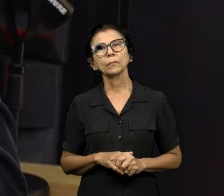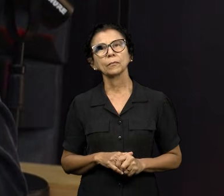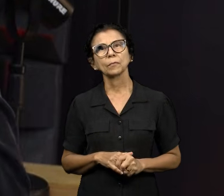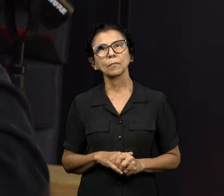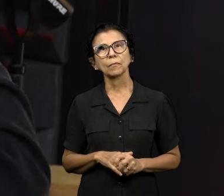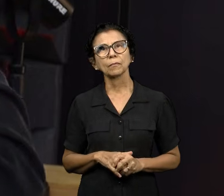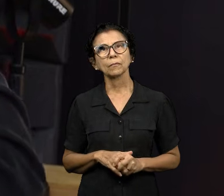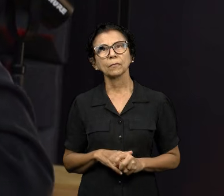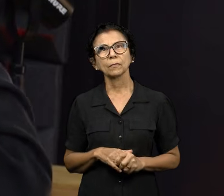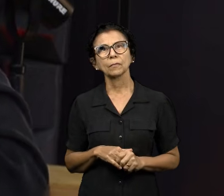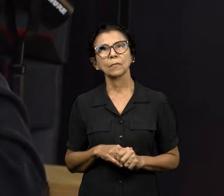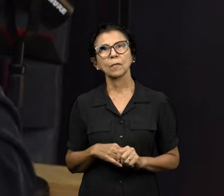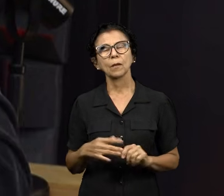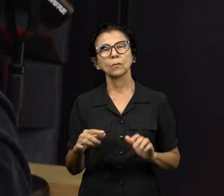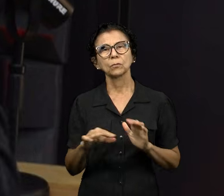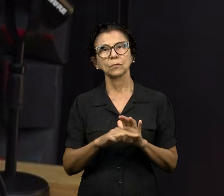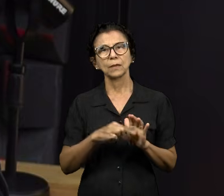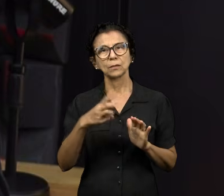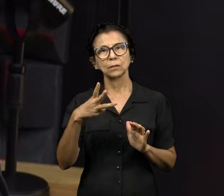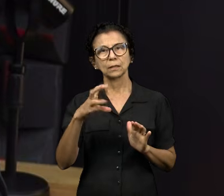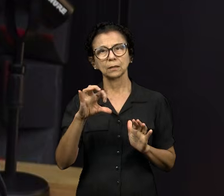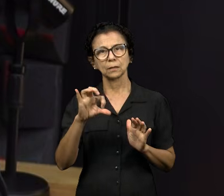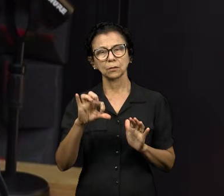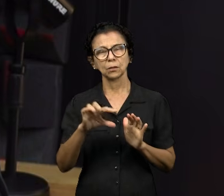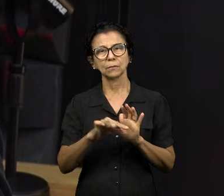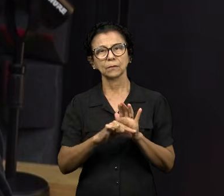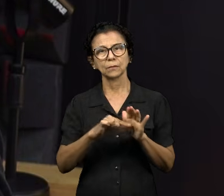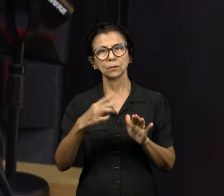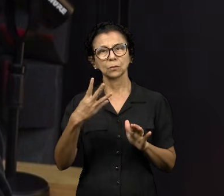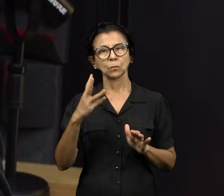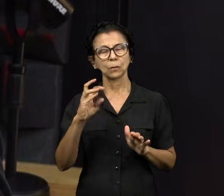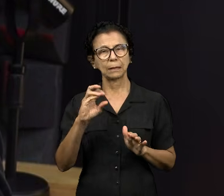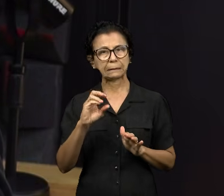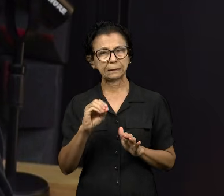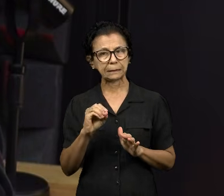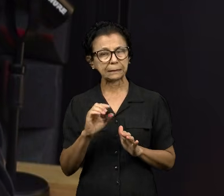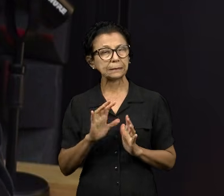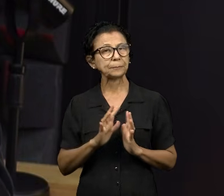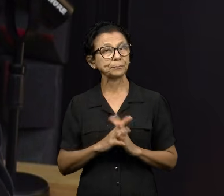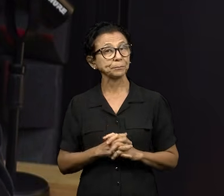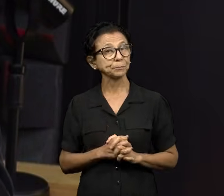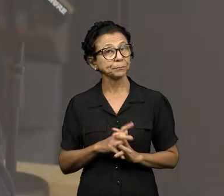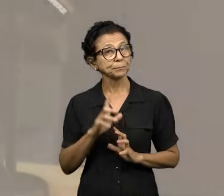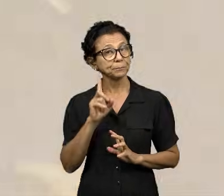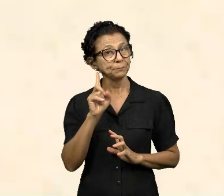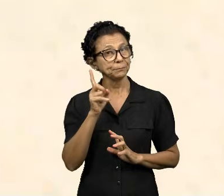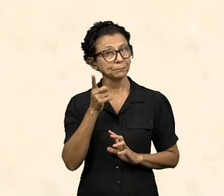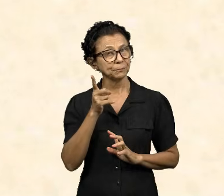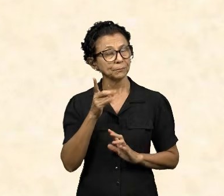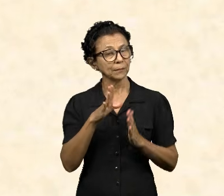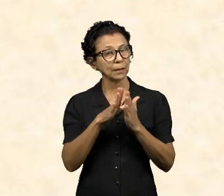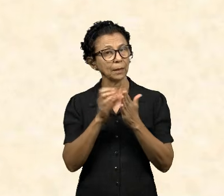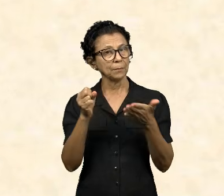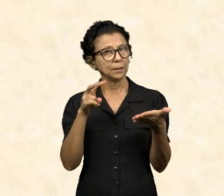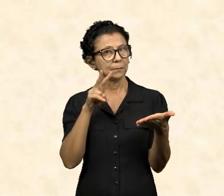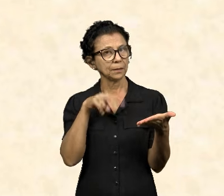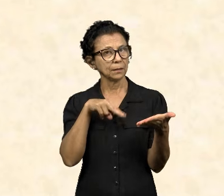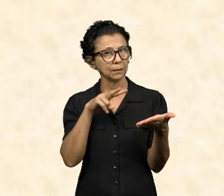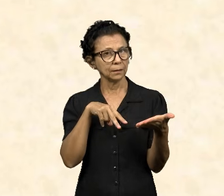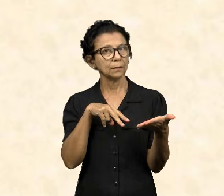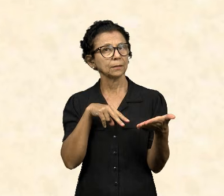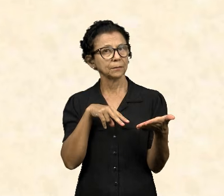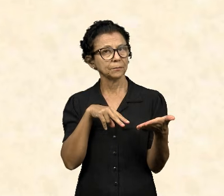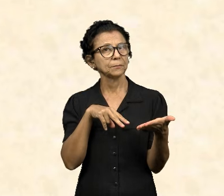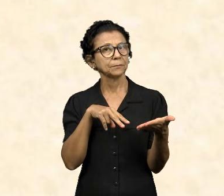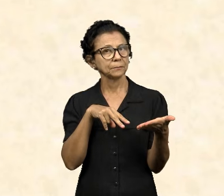no verso 39 e 40, ele traz algo muito sério também, porque ele diz assim: examinai as